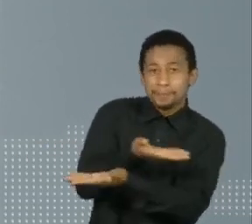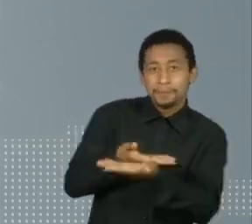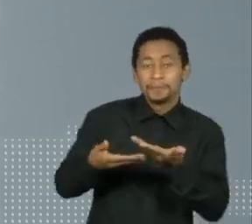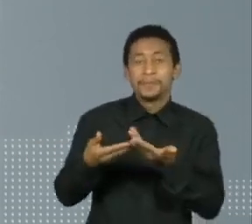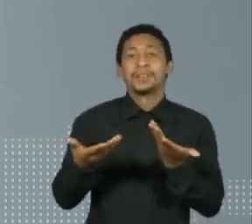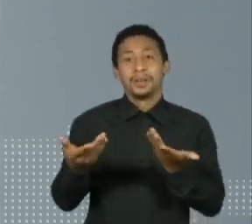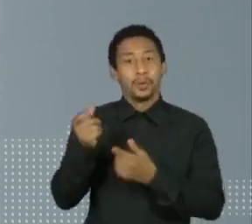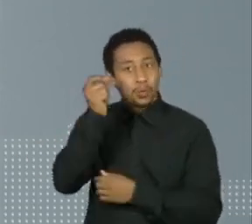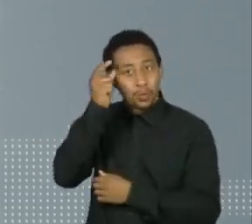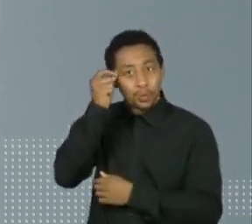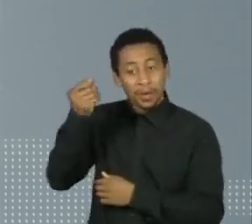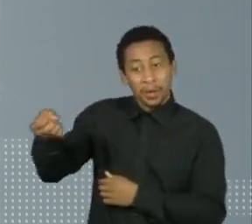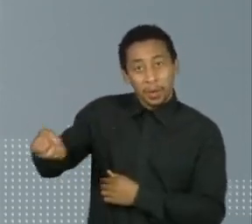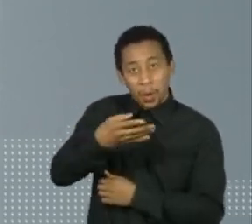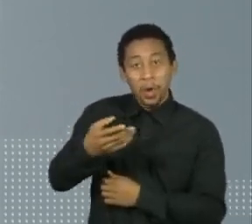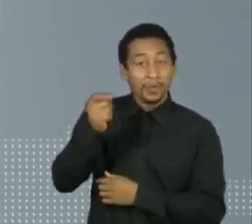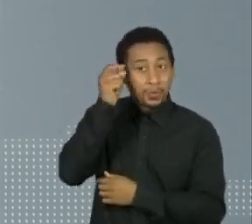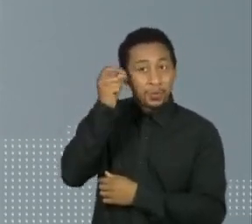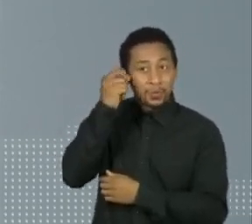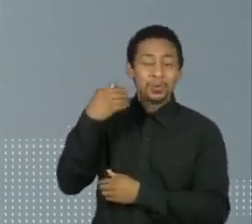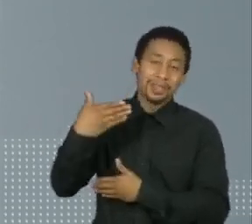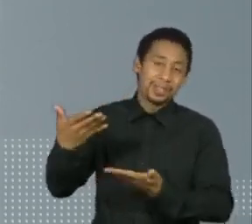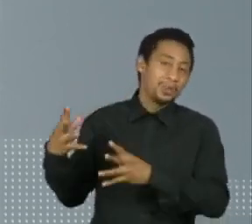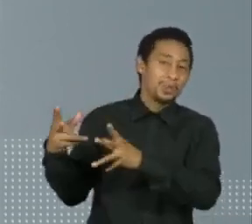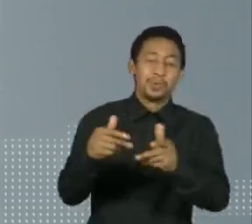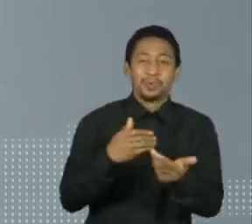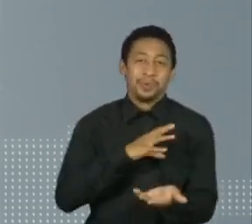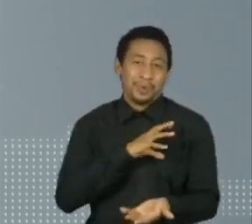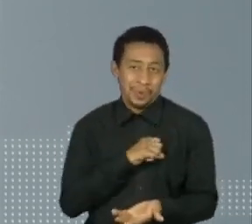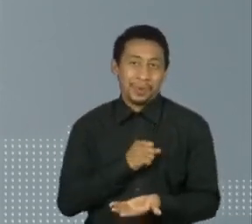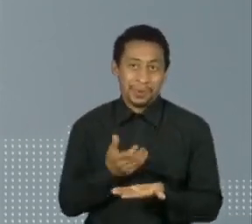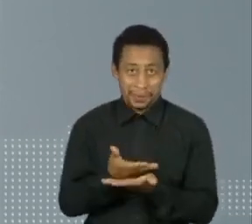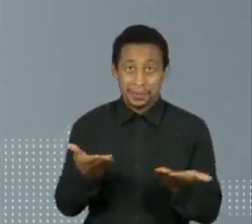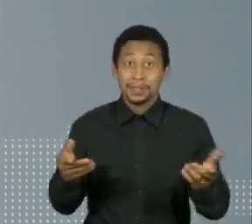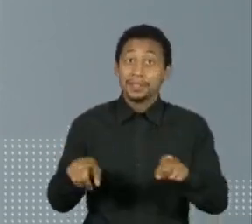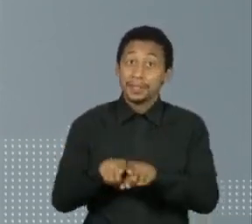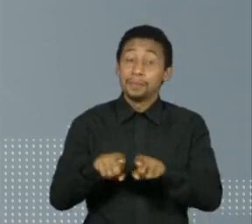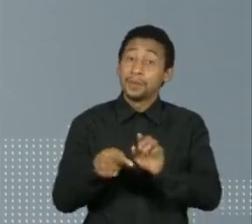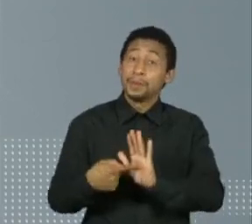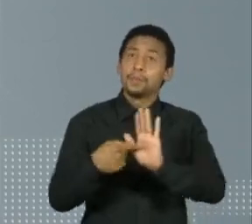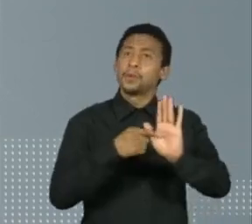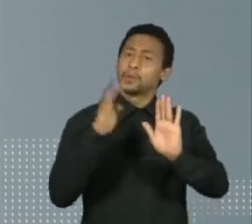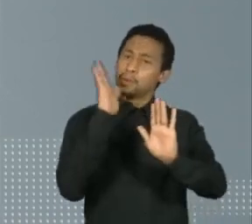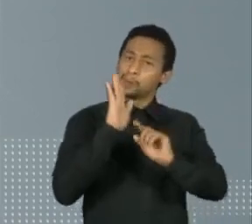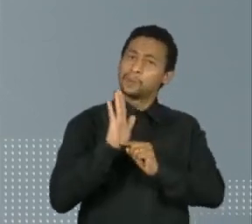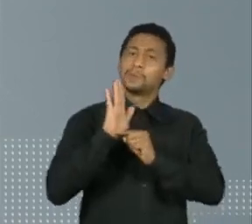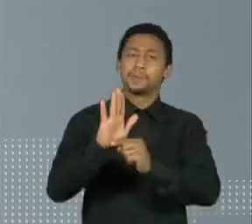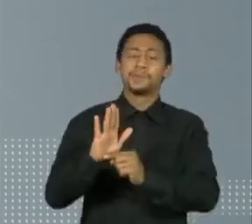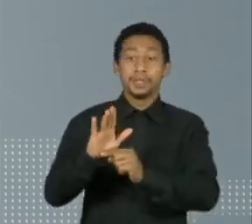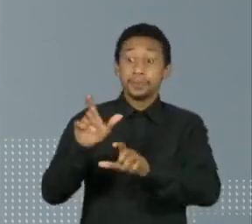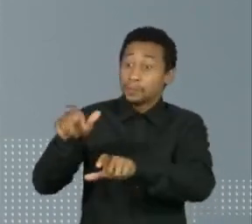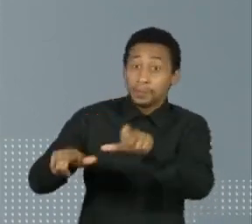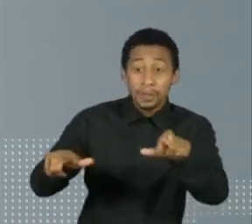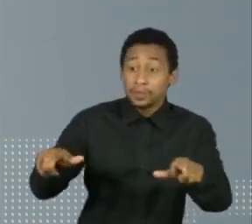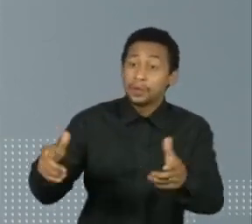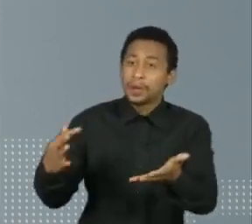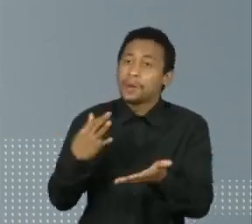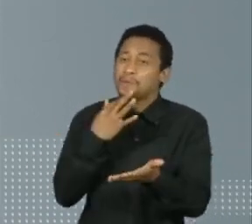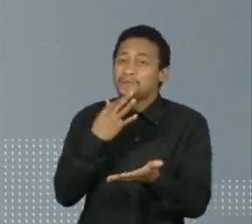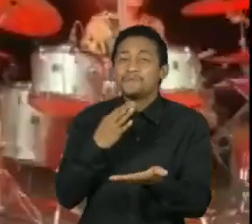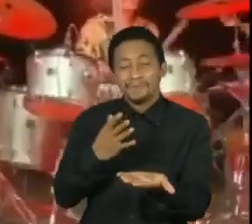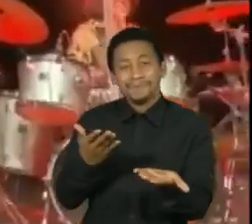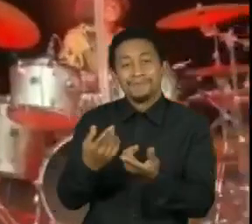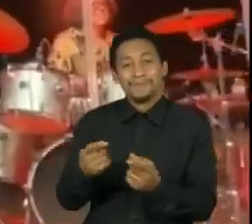a cultura popular. É poeta de um Brasil profundo e cosmopolita, atento a todos os apelos e demandas de